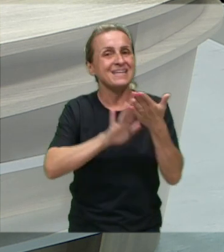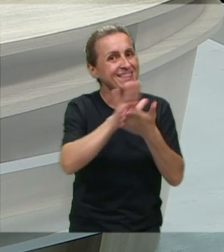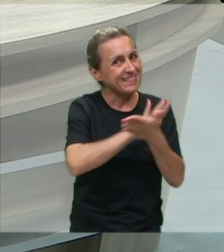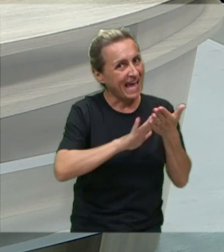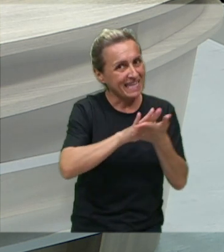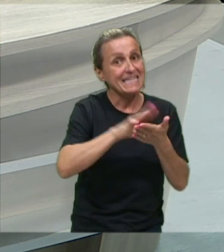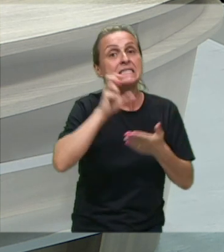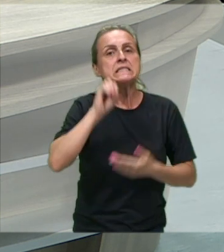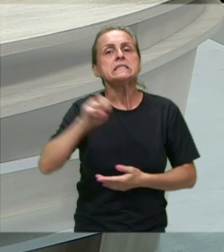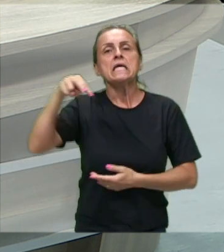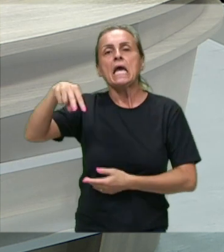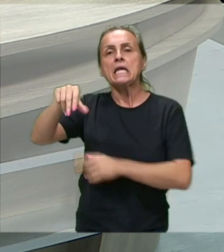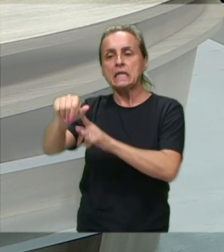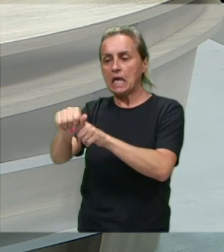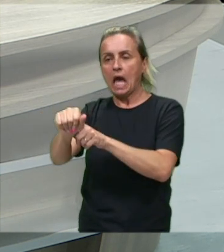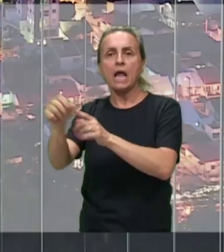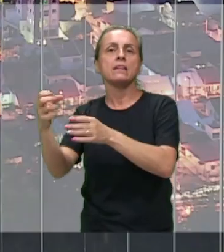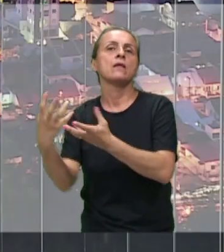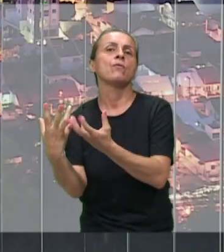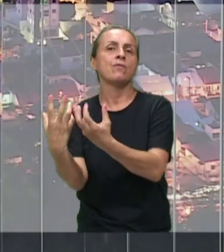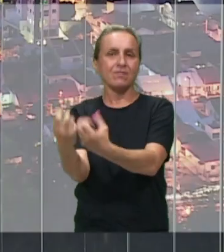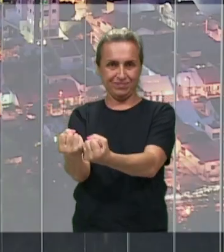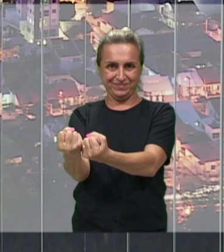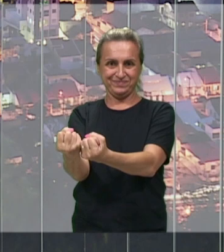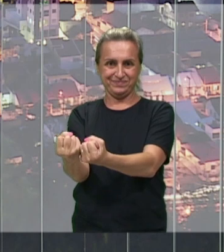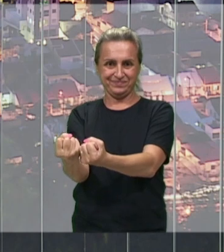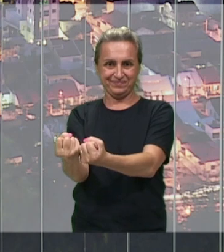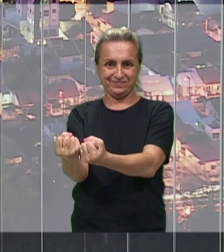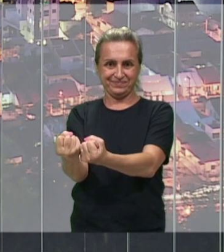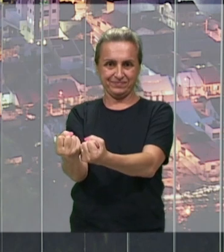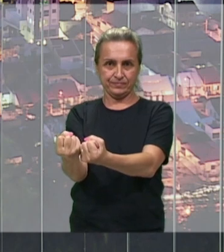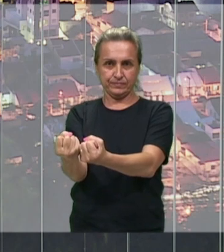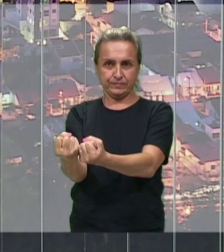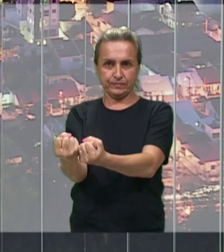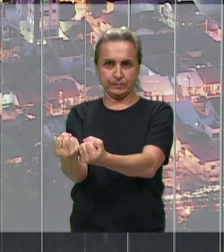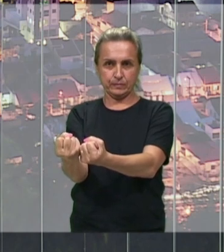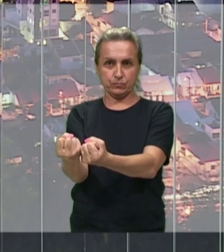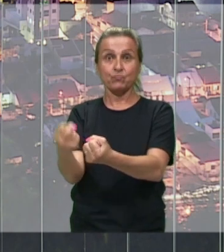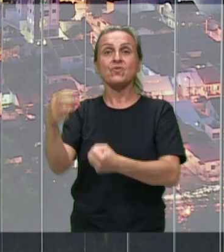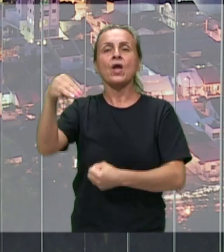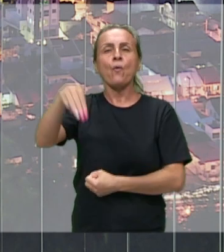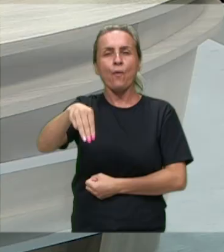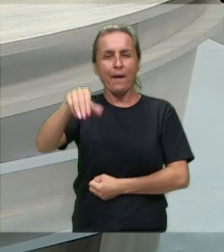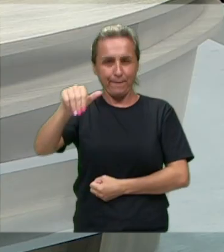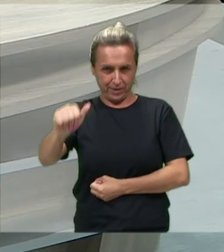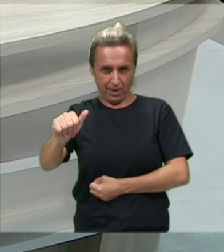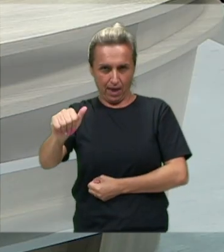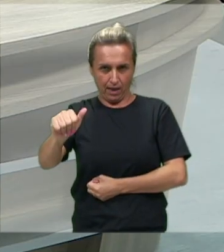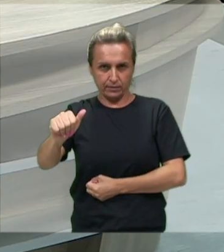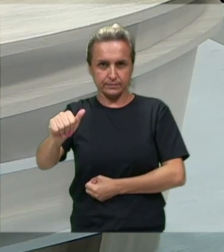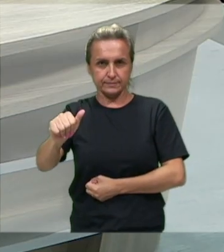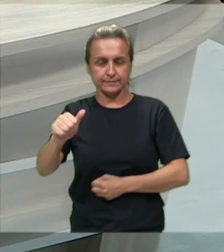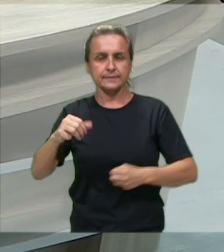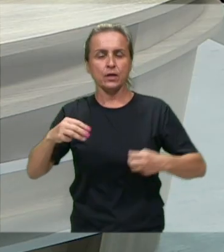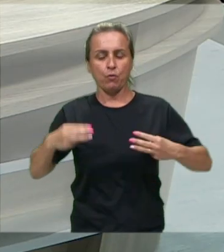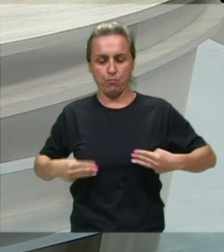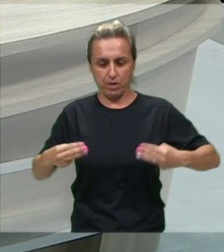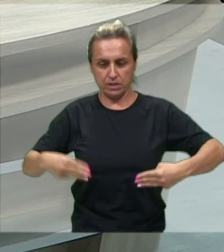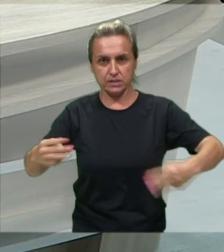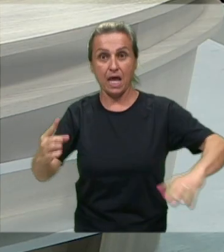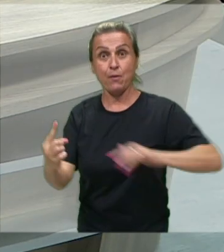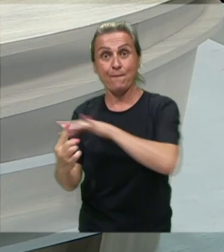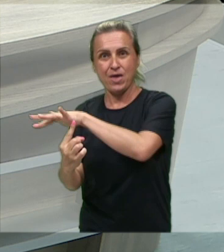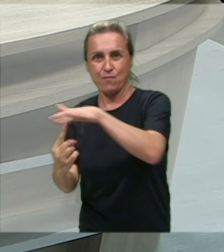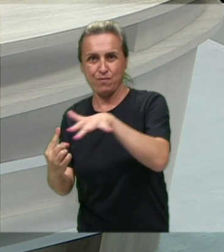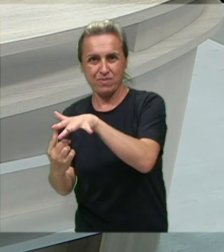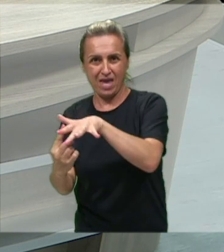esse ministério fica engessado. O Ministério do Meio Ambiente. O meio ambiente tem que ficar junto com a pesca. E nós não queremos isso, nós